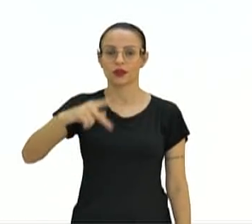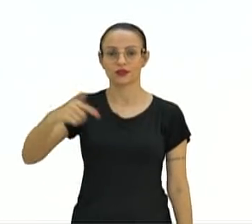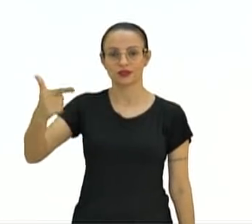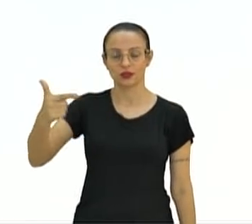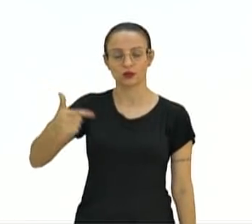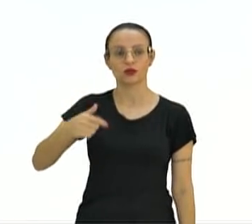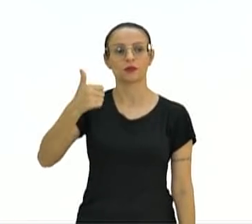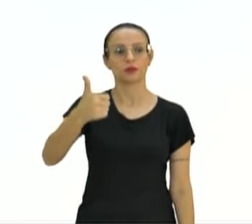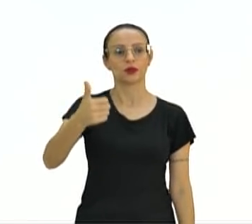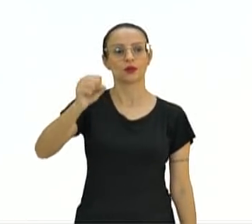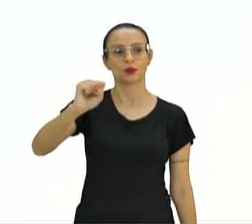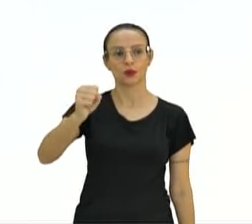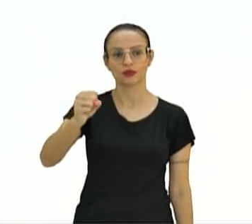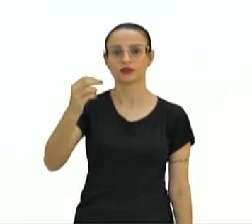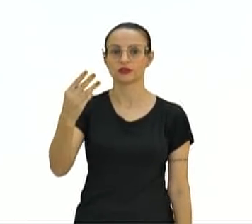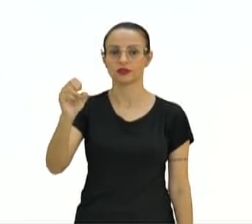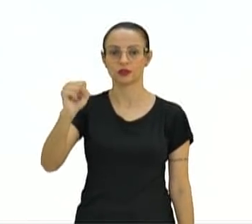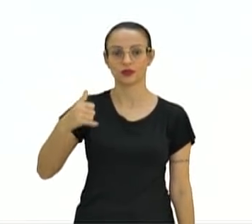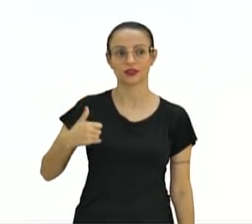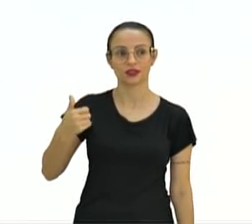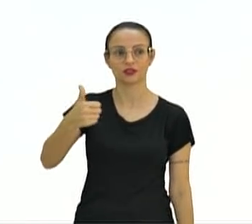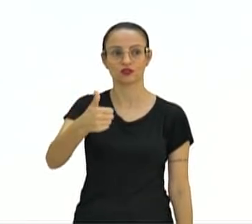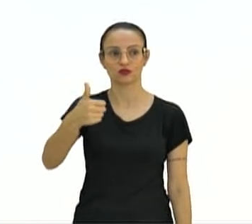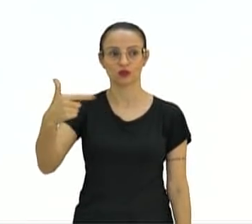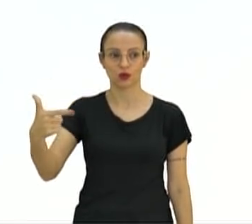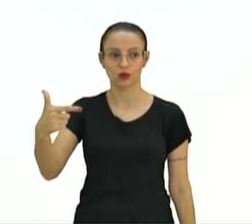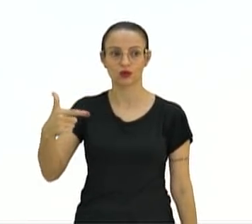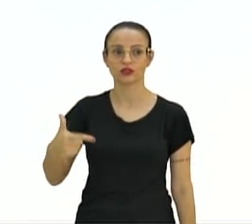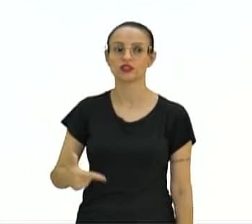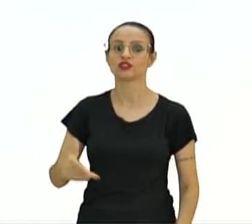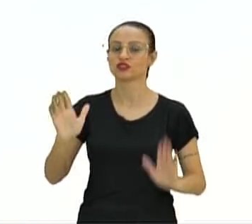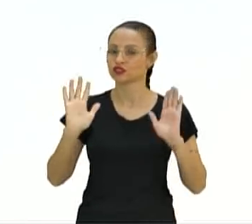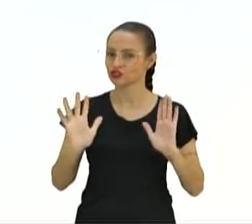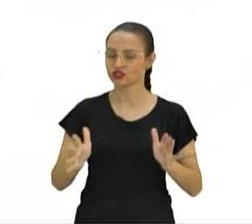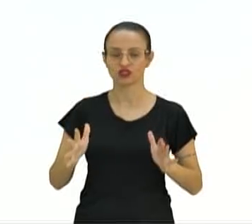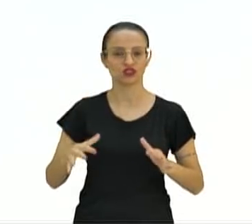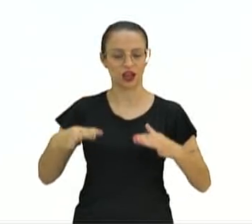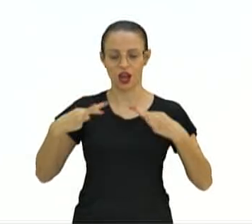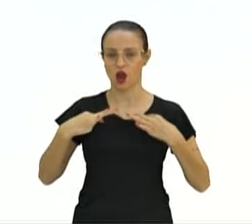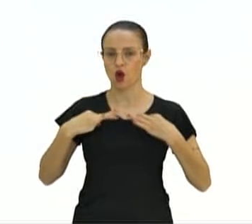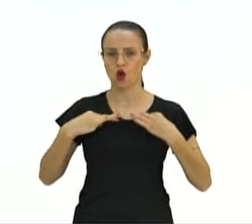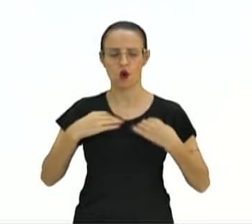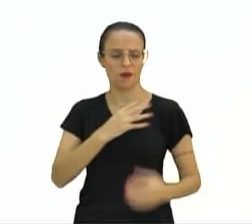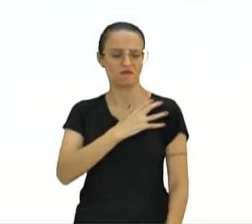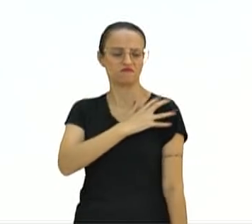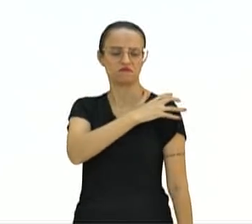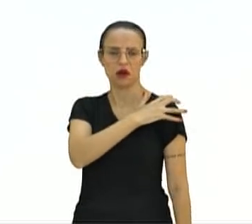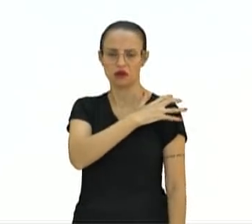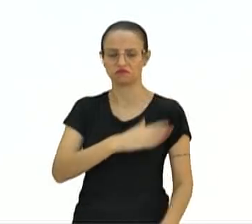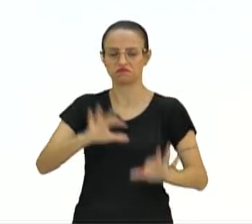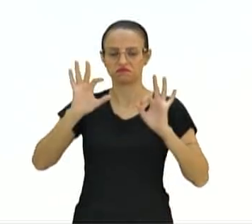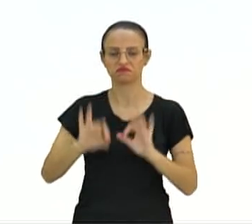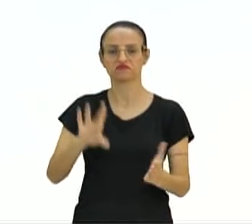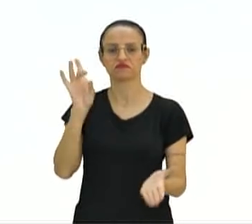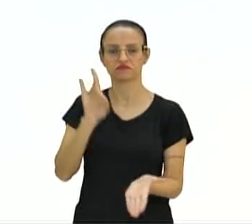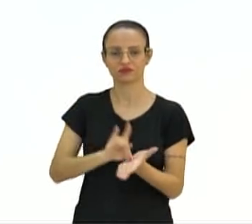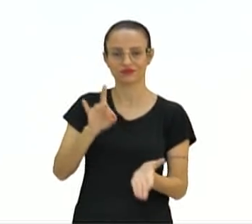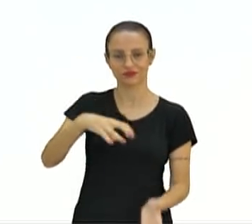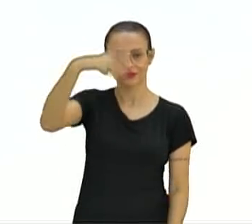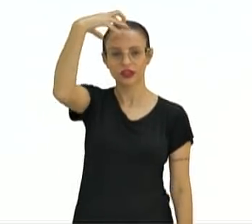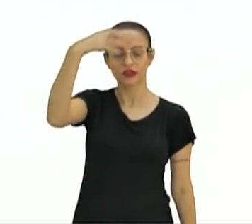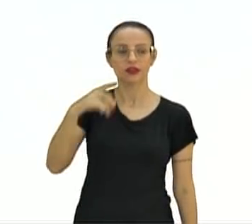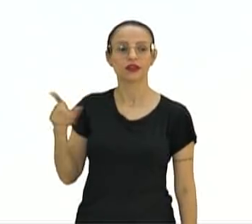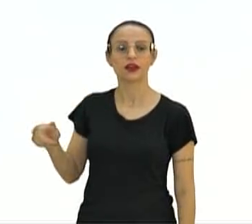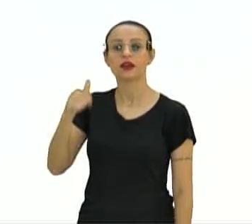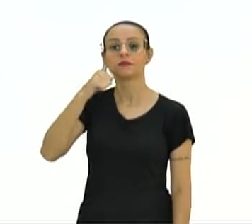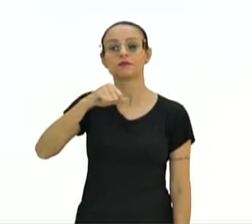em 1838, aos 12 anos de idade, já com a sua vestimenta, né, oficial. A sua